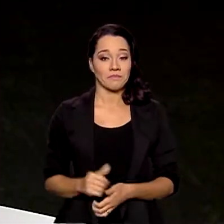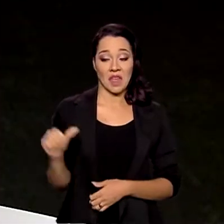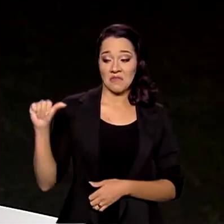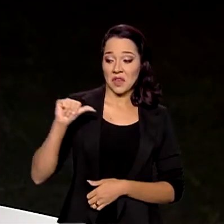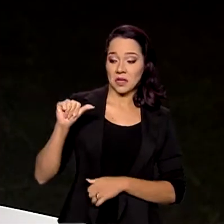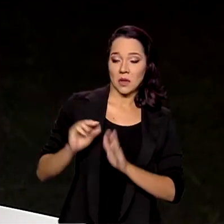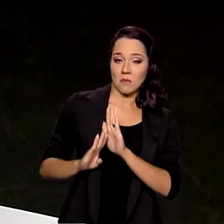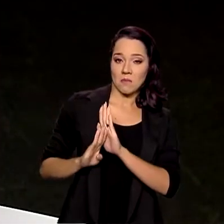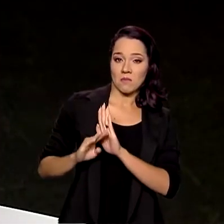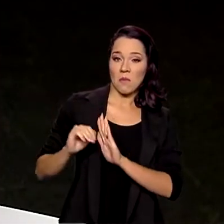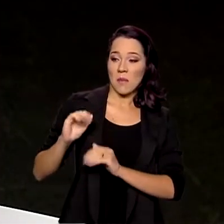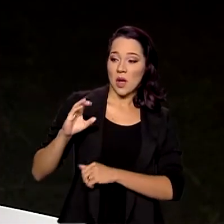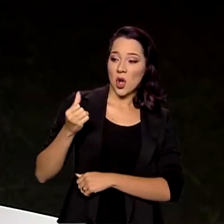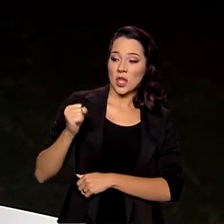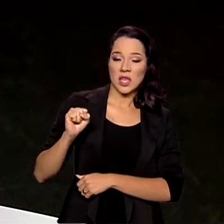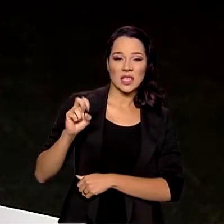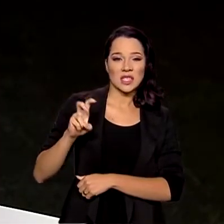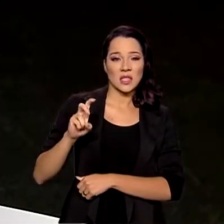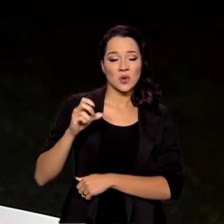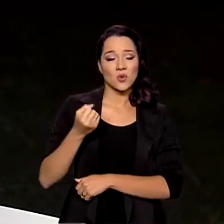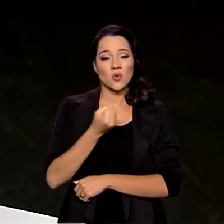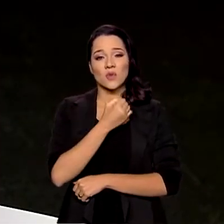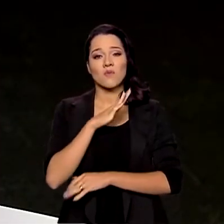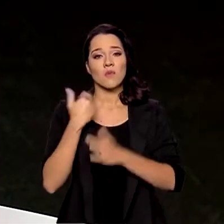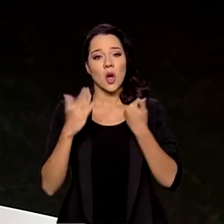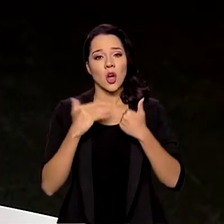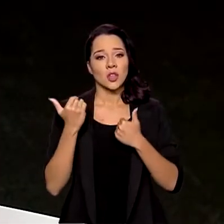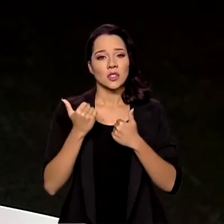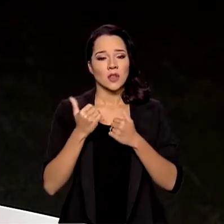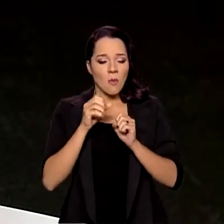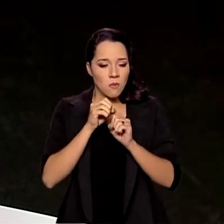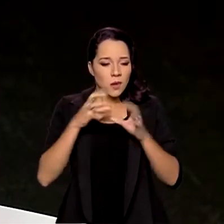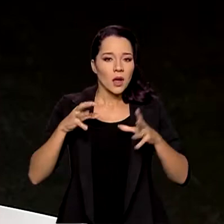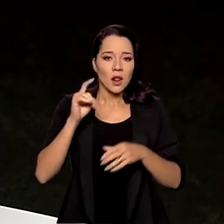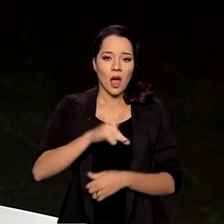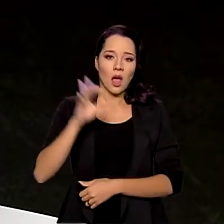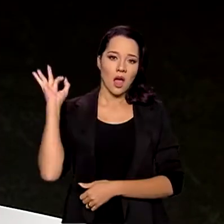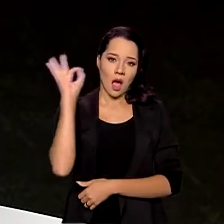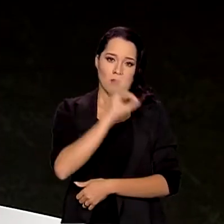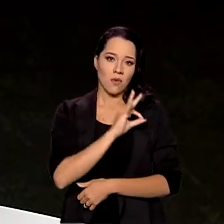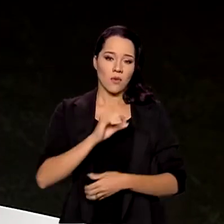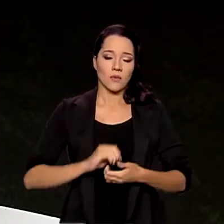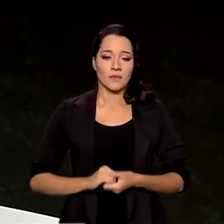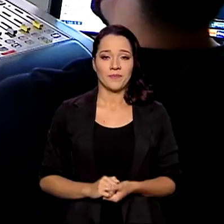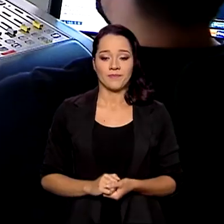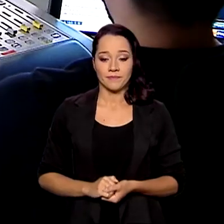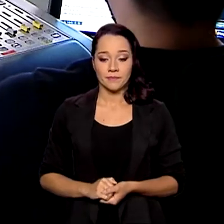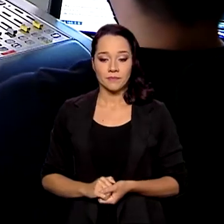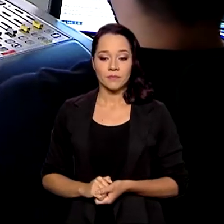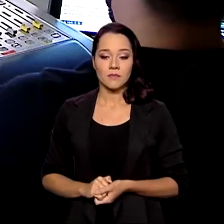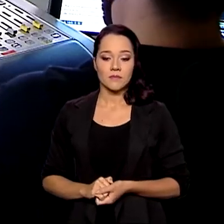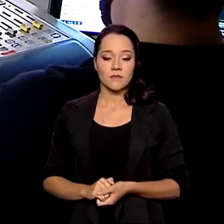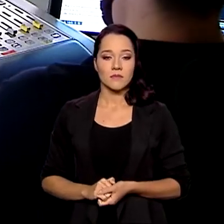sobe para 85 o número de mortos em atentado no aeroporto de Cabu. Feridos passam de 180.